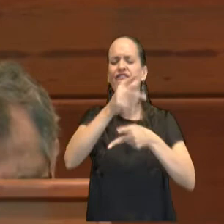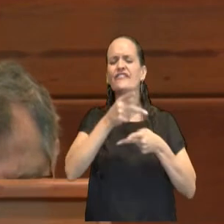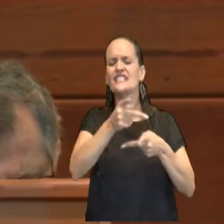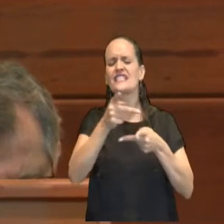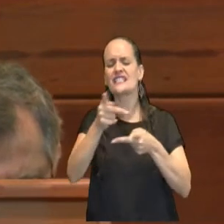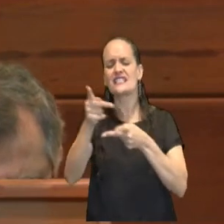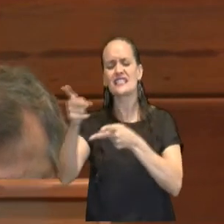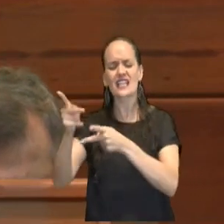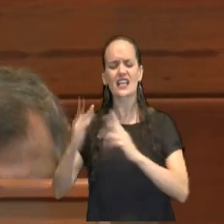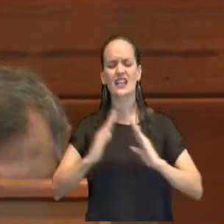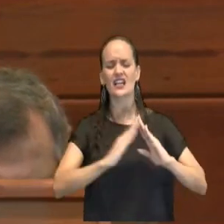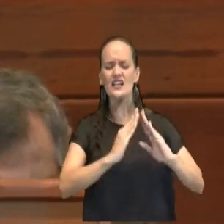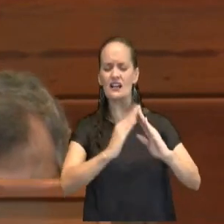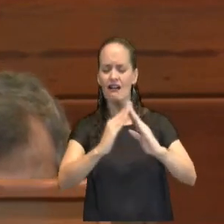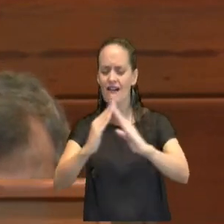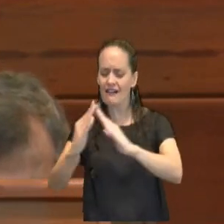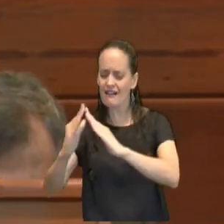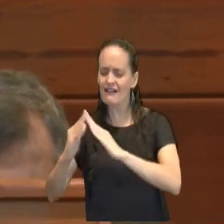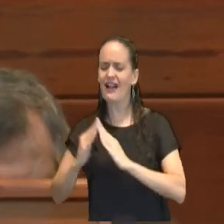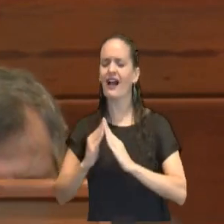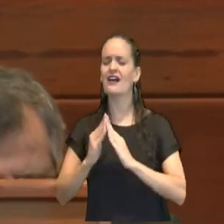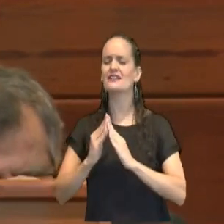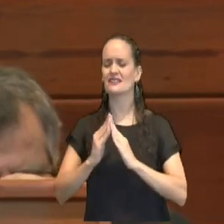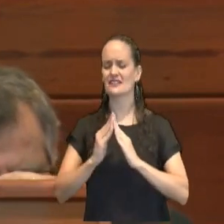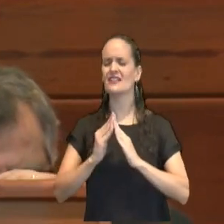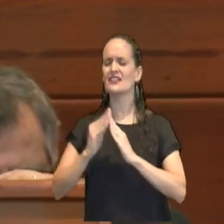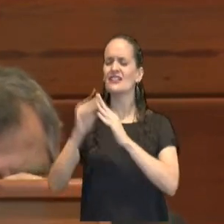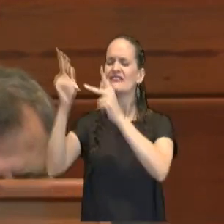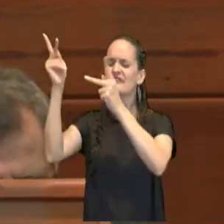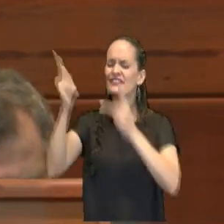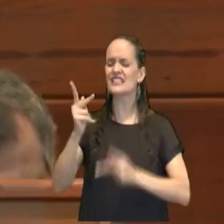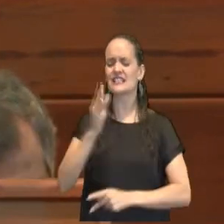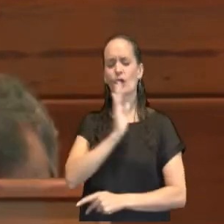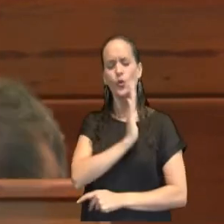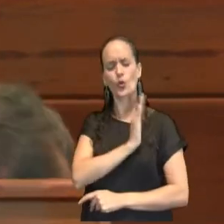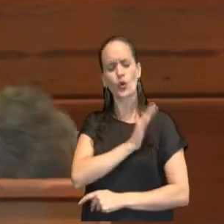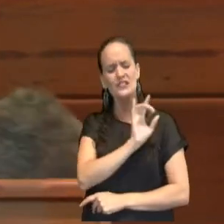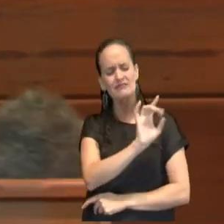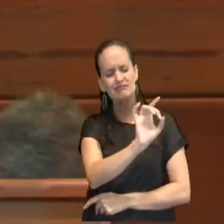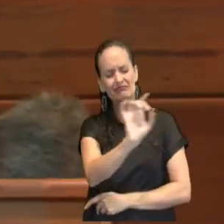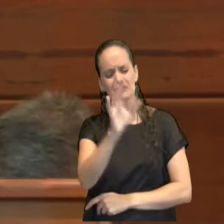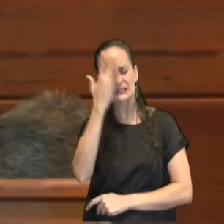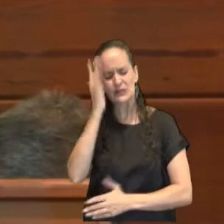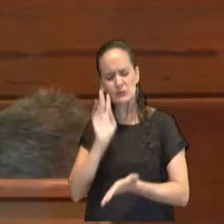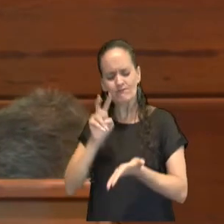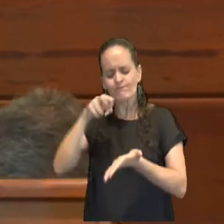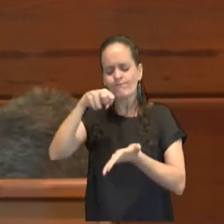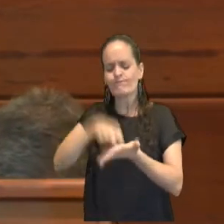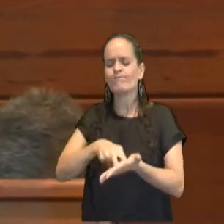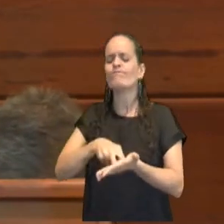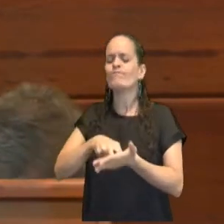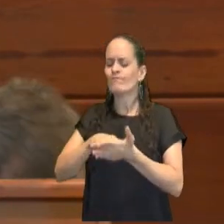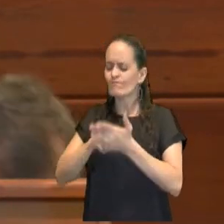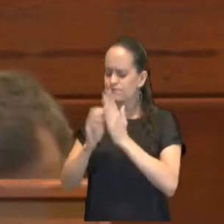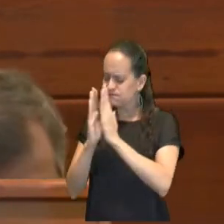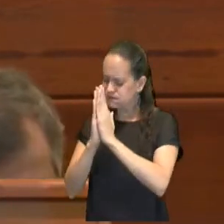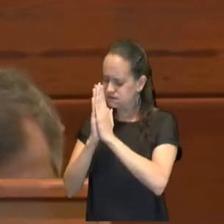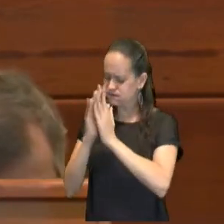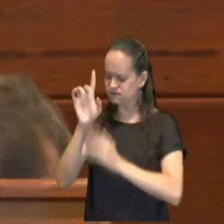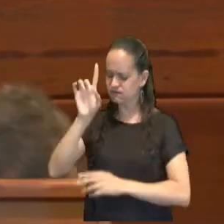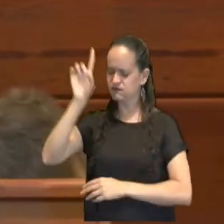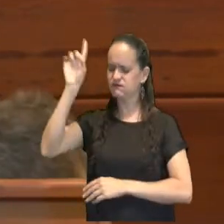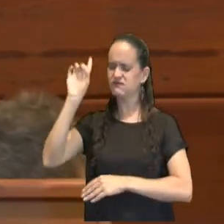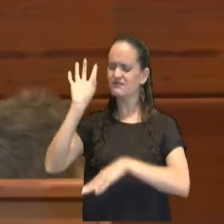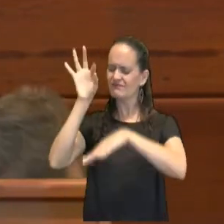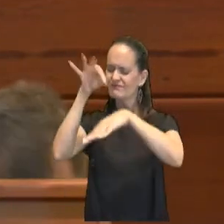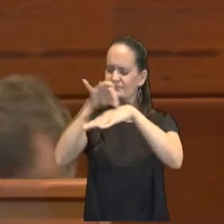os joelhos. Visita, Senhor, os corações enfraquecidos, os joelhos dobrados diante do Senhor. Visita, Pai, cada